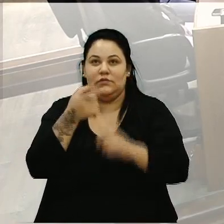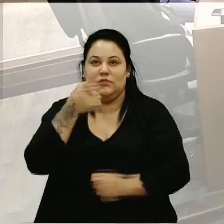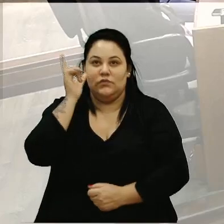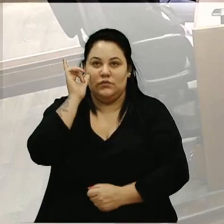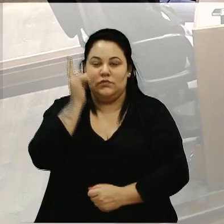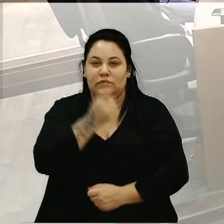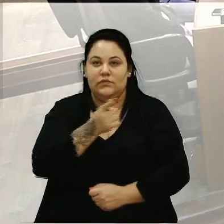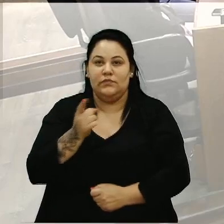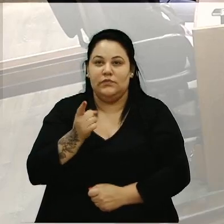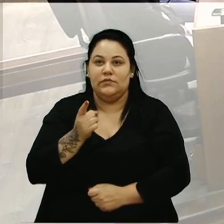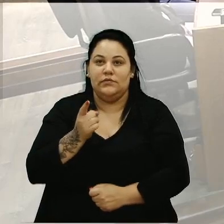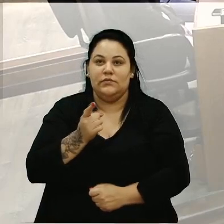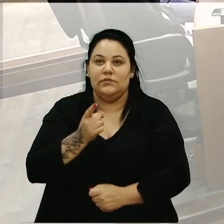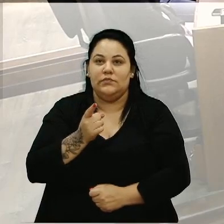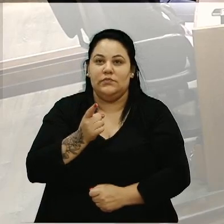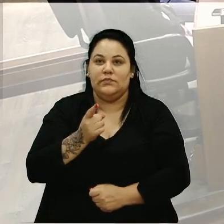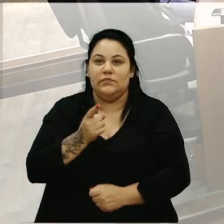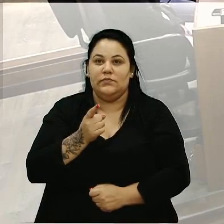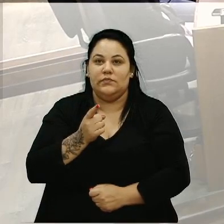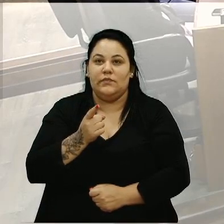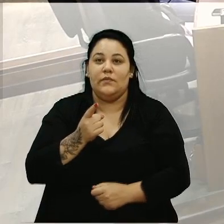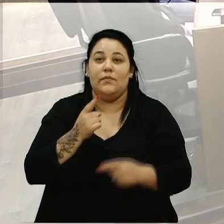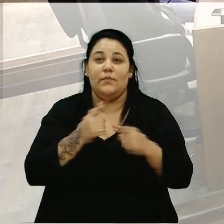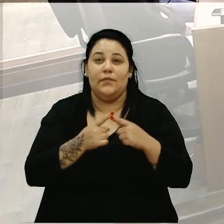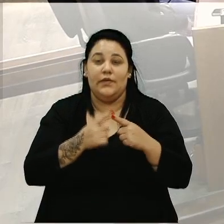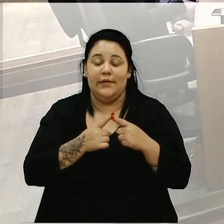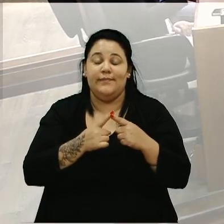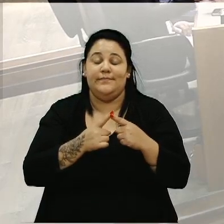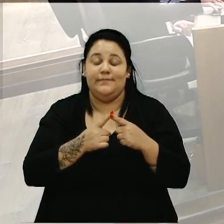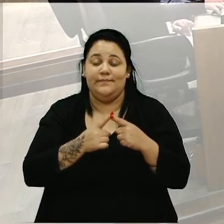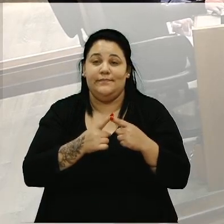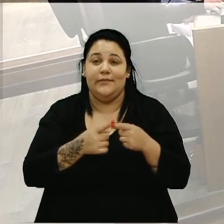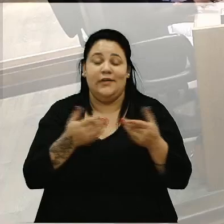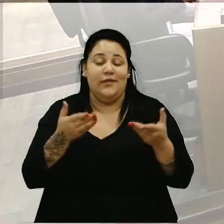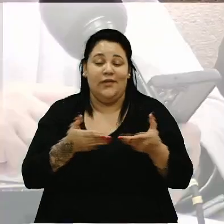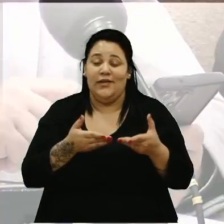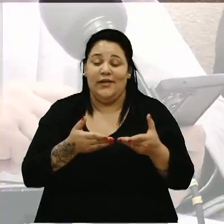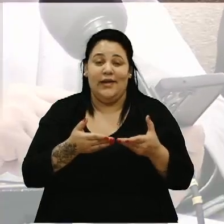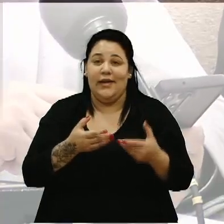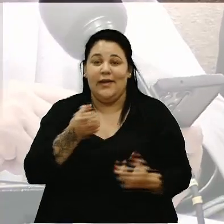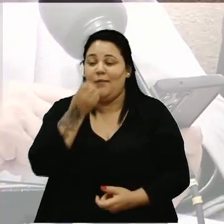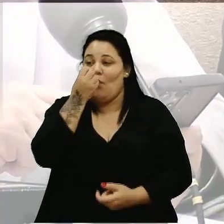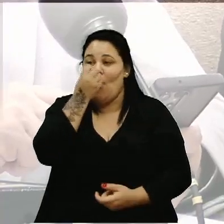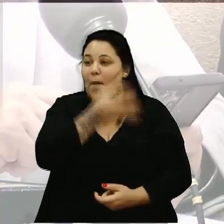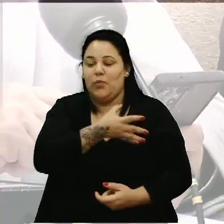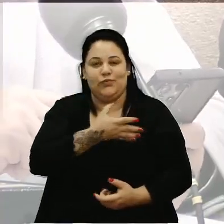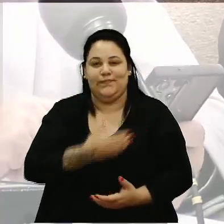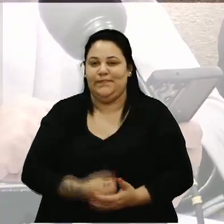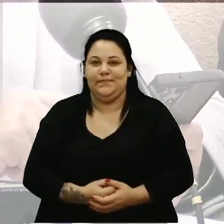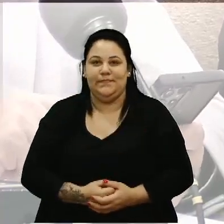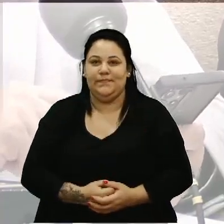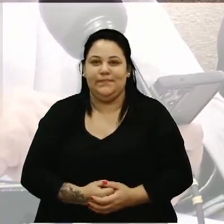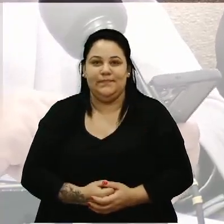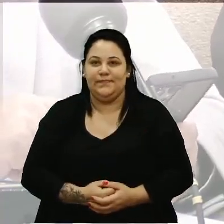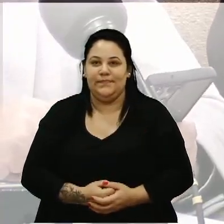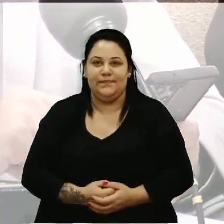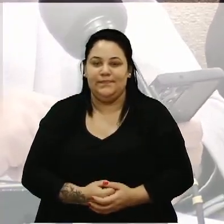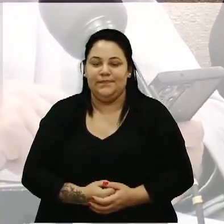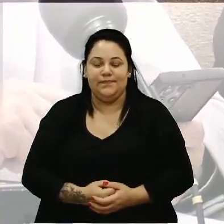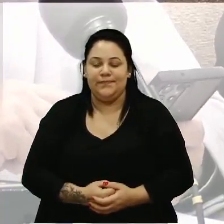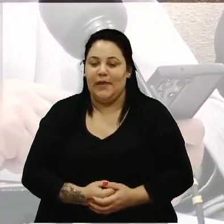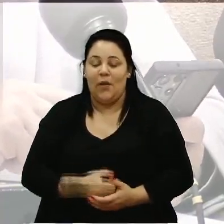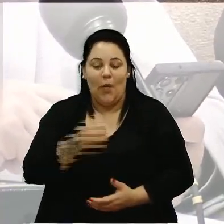levantando esse assunto porque é o fim da picada. É uma expressão jurássica, mas é o fim da